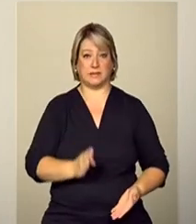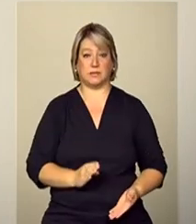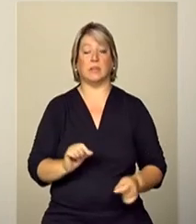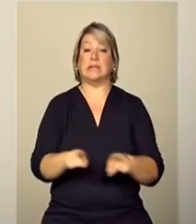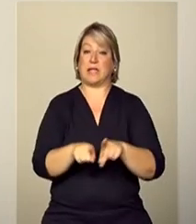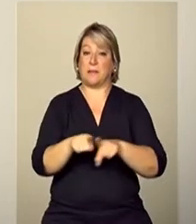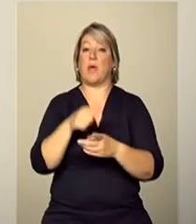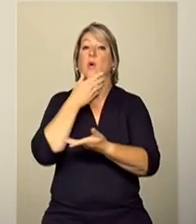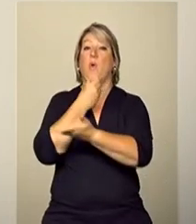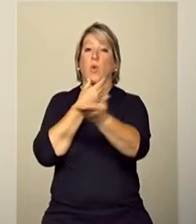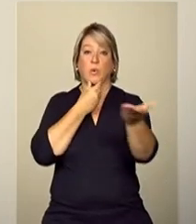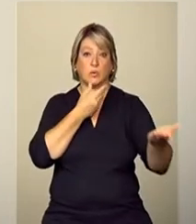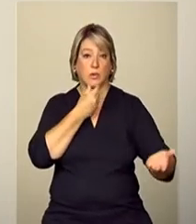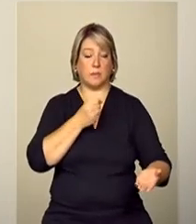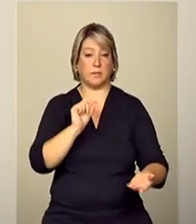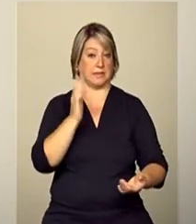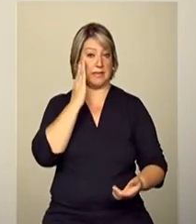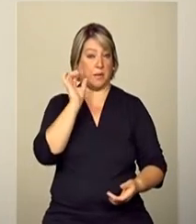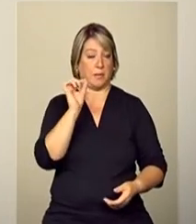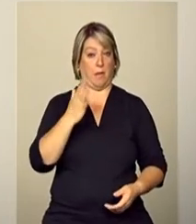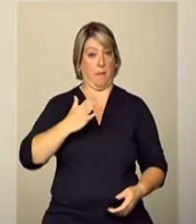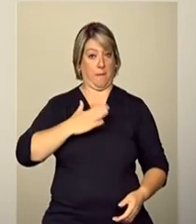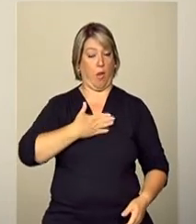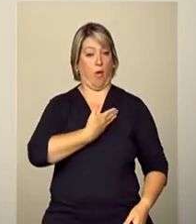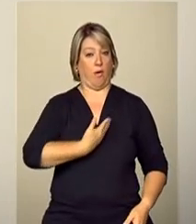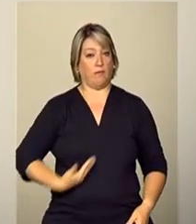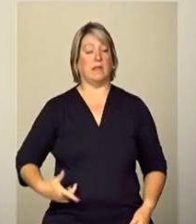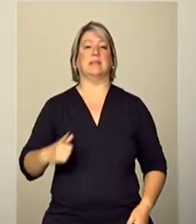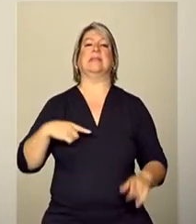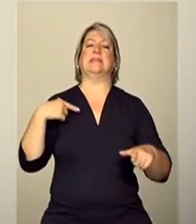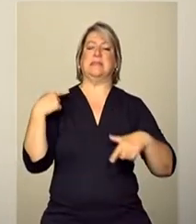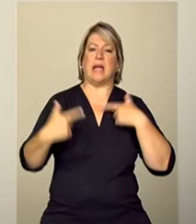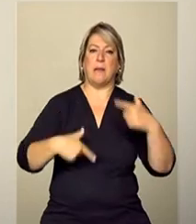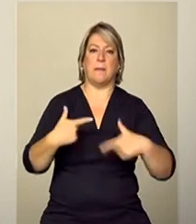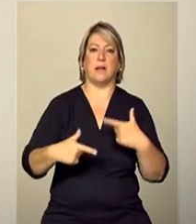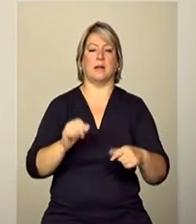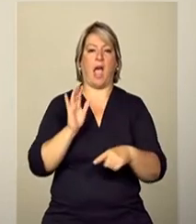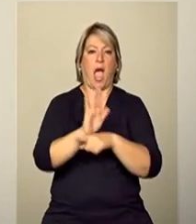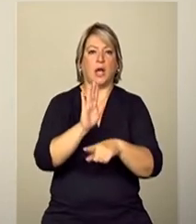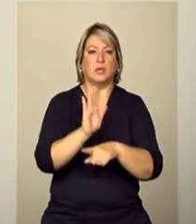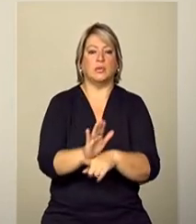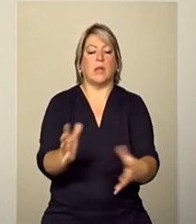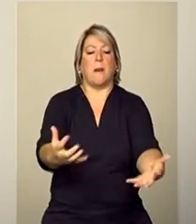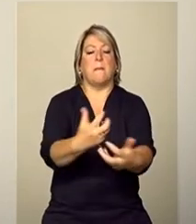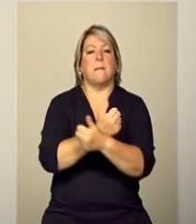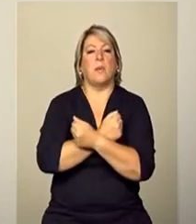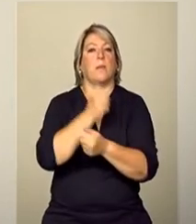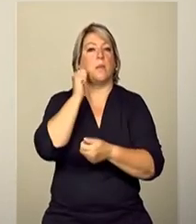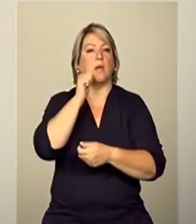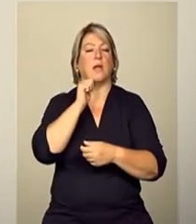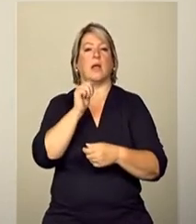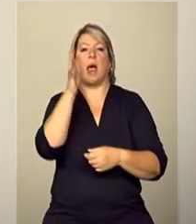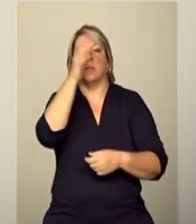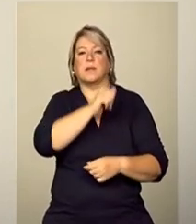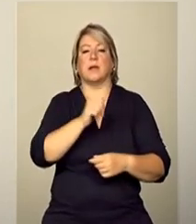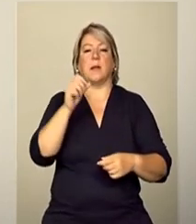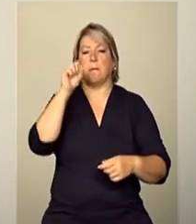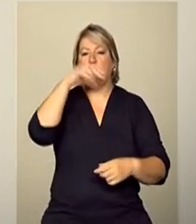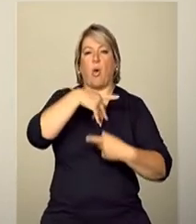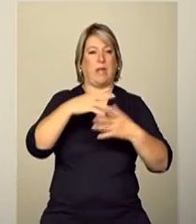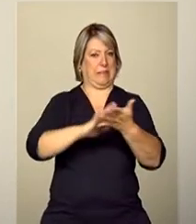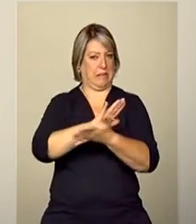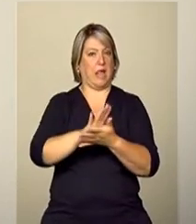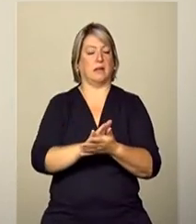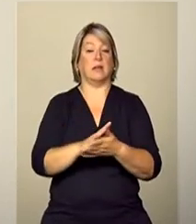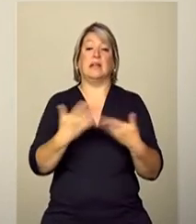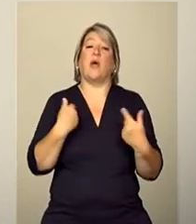e para os homens também saibam que o meu governo está trabalhando Para apoiar e proteger as mulheres da violência e eu quero